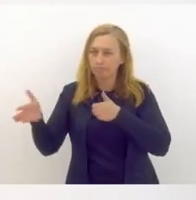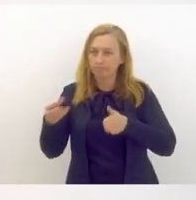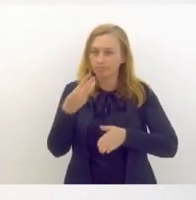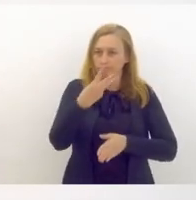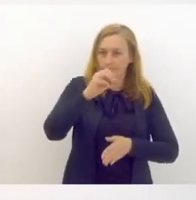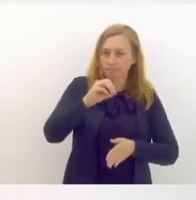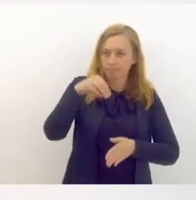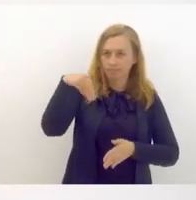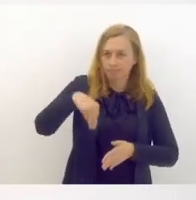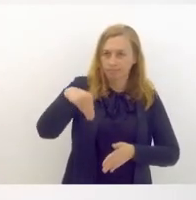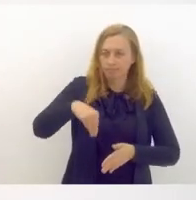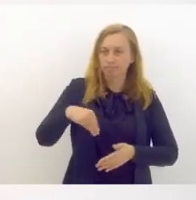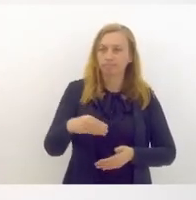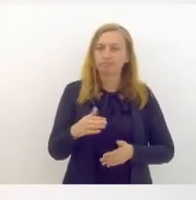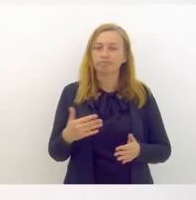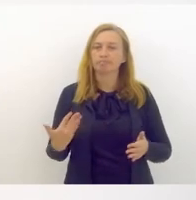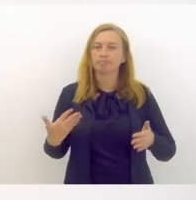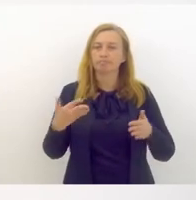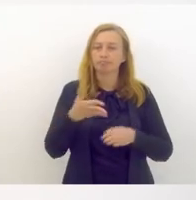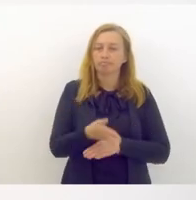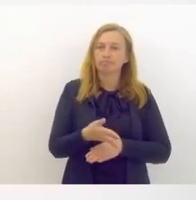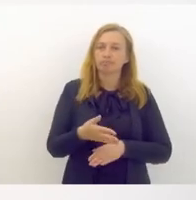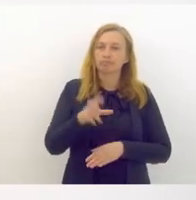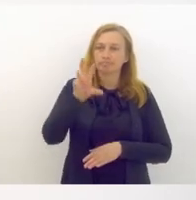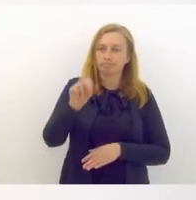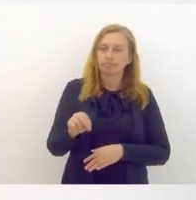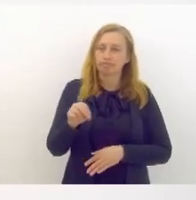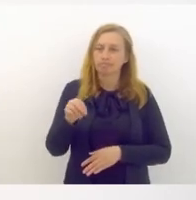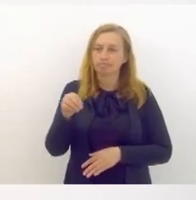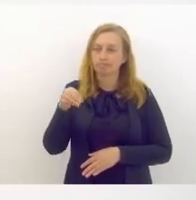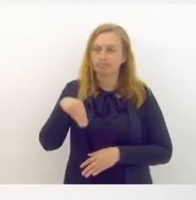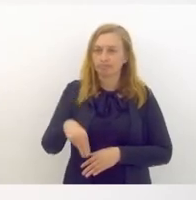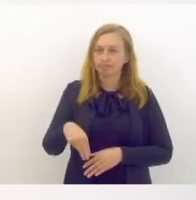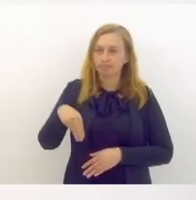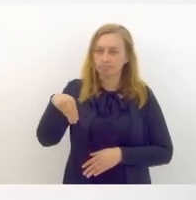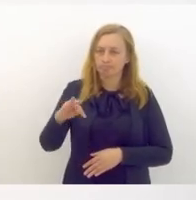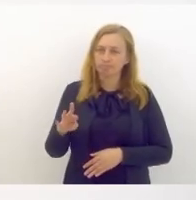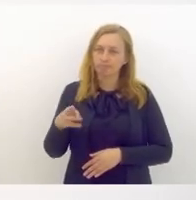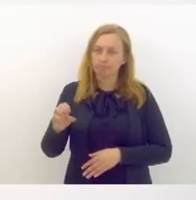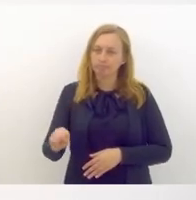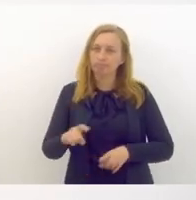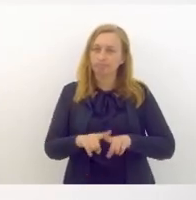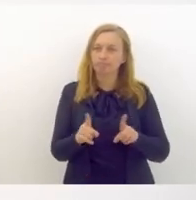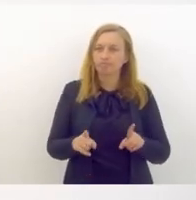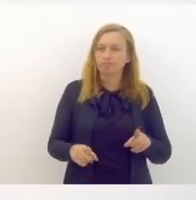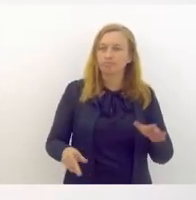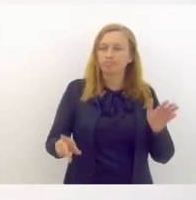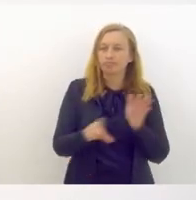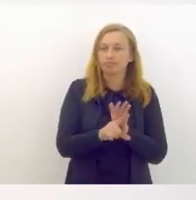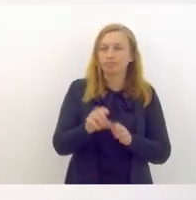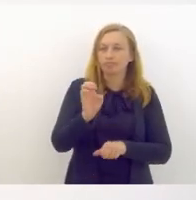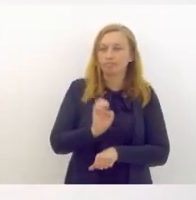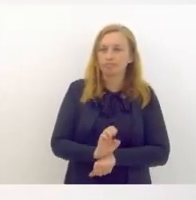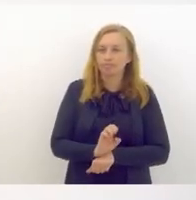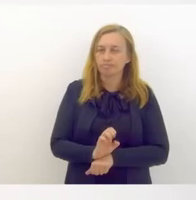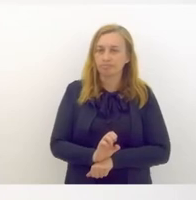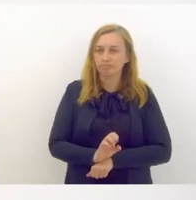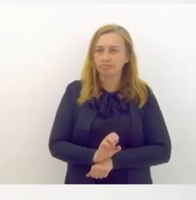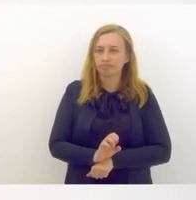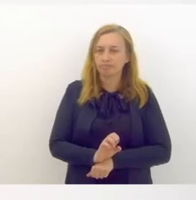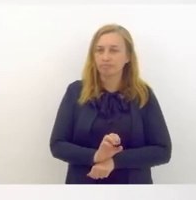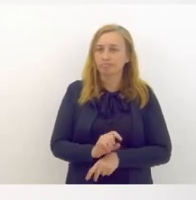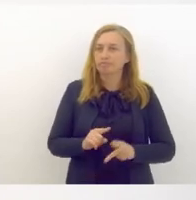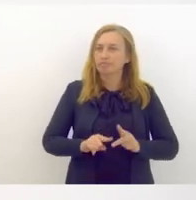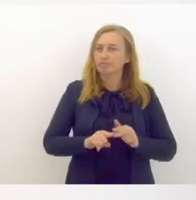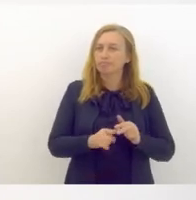metros, chegando a 500 metros de faixa marginal de proteção. Acontece que nas leis estaduais, acho que